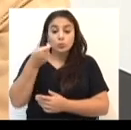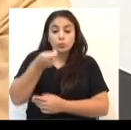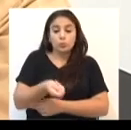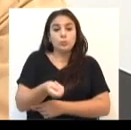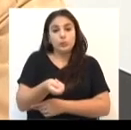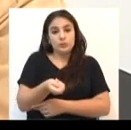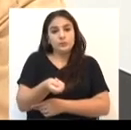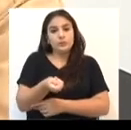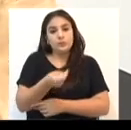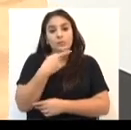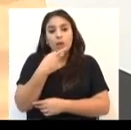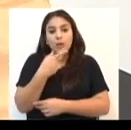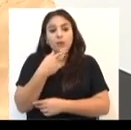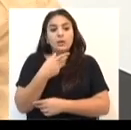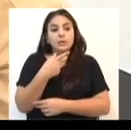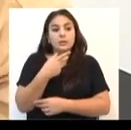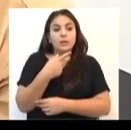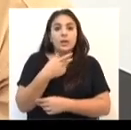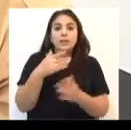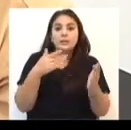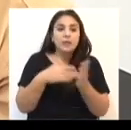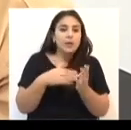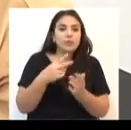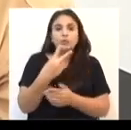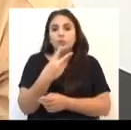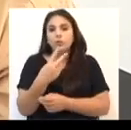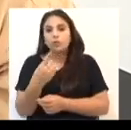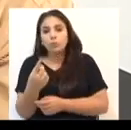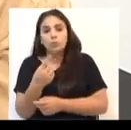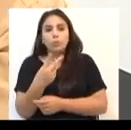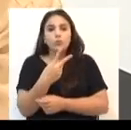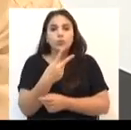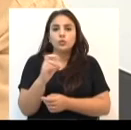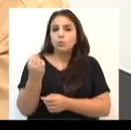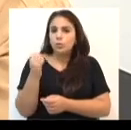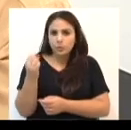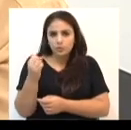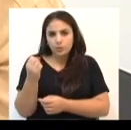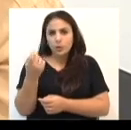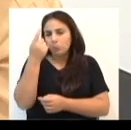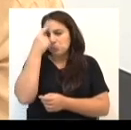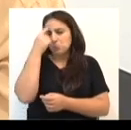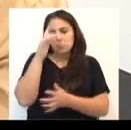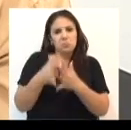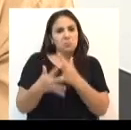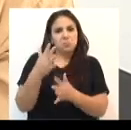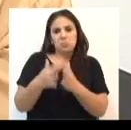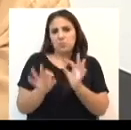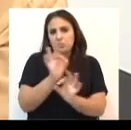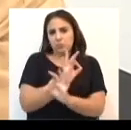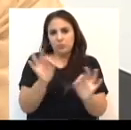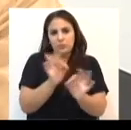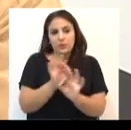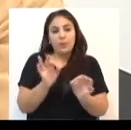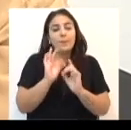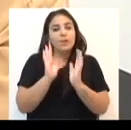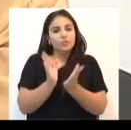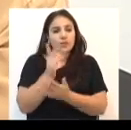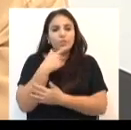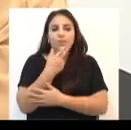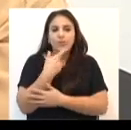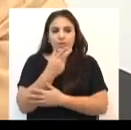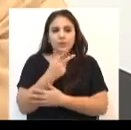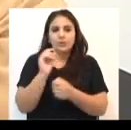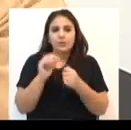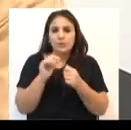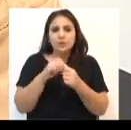se é até 28 ou menos de que isso aí. Mas eu penso que não vai atrapalhar. Já se disse que